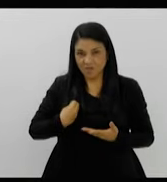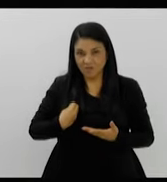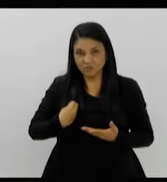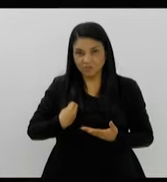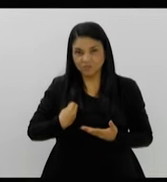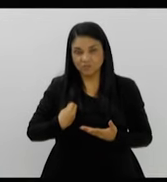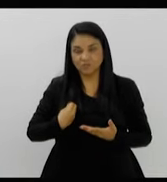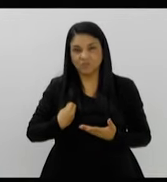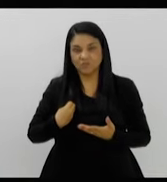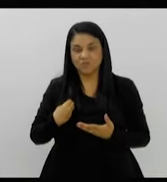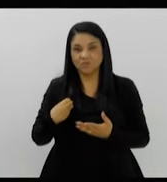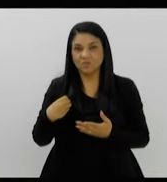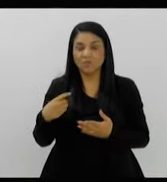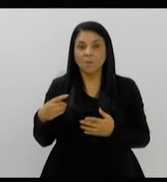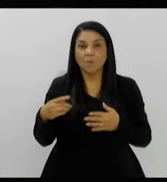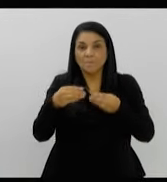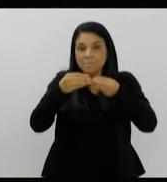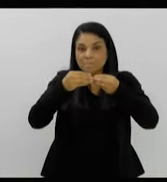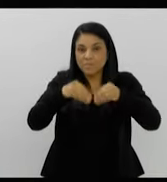na área de segurança